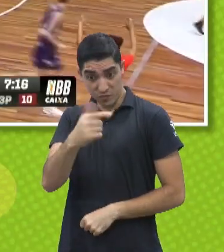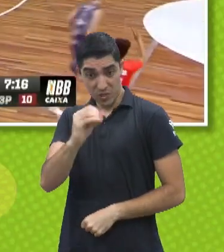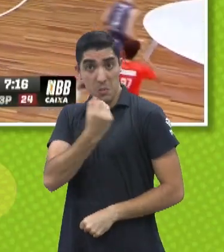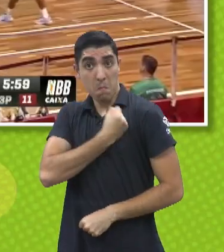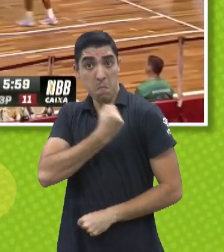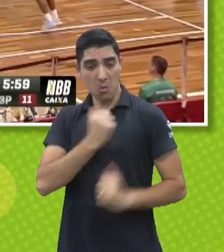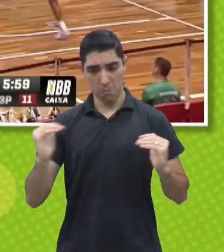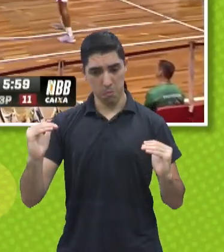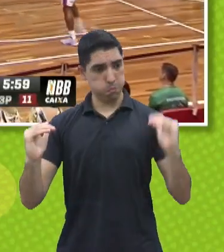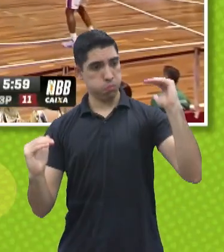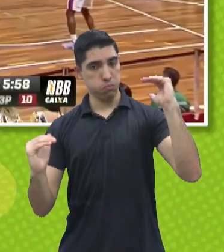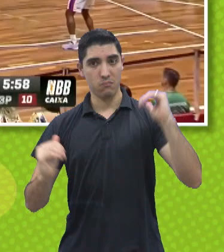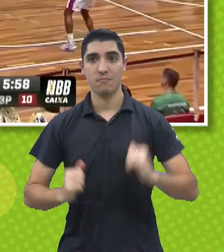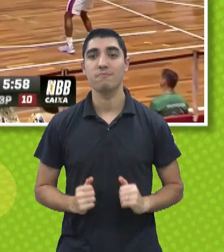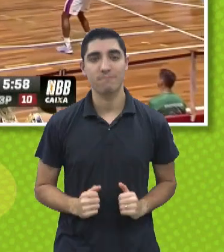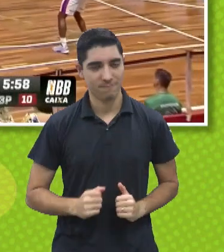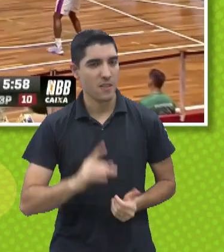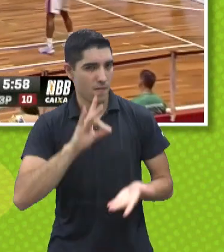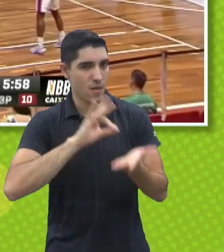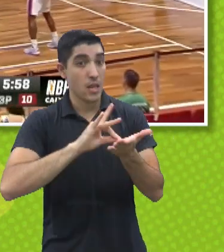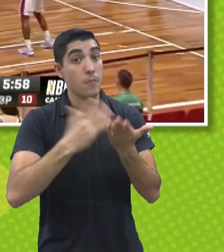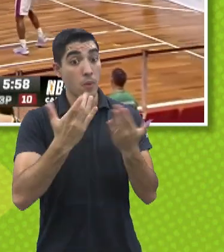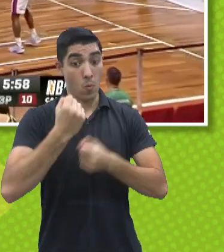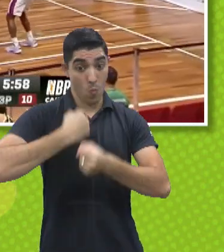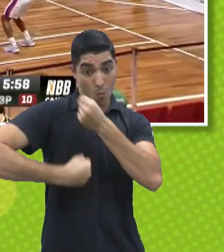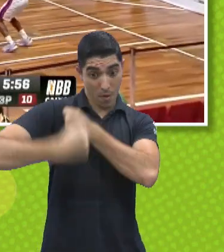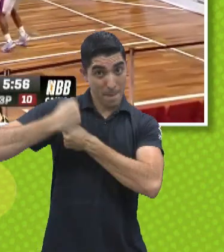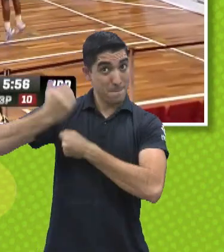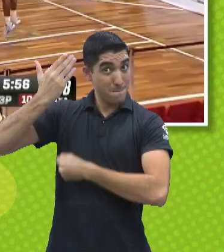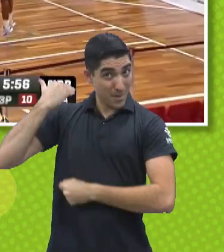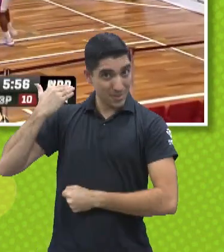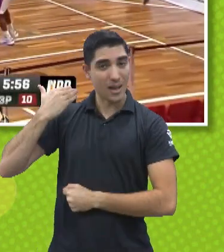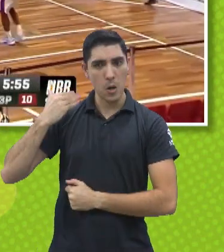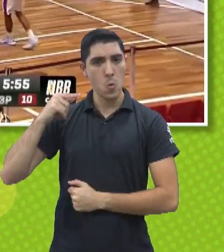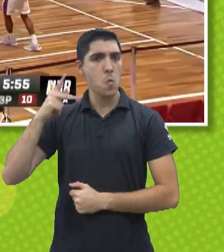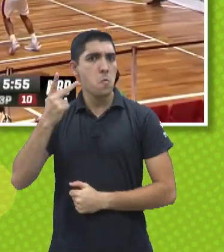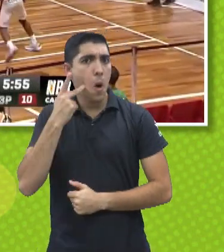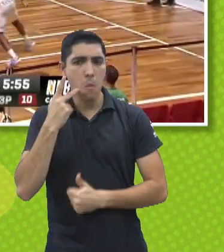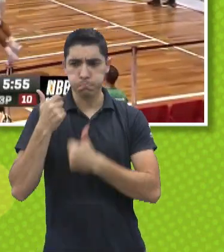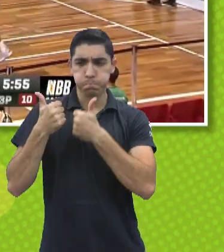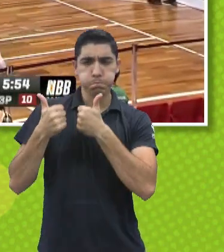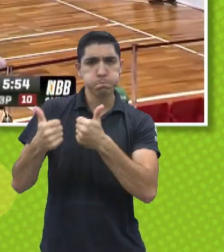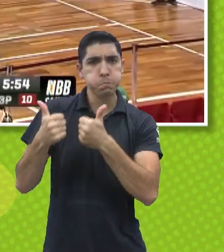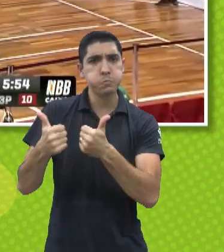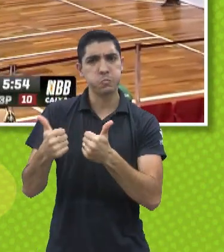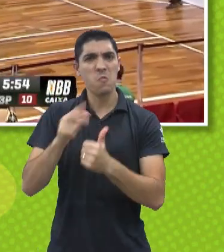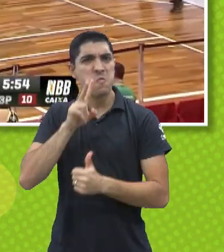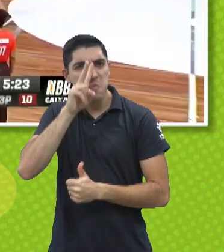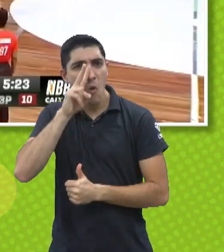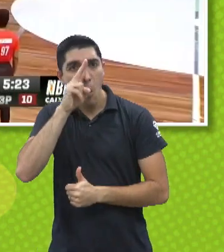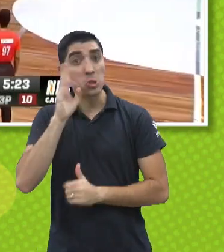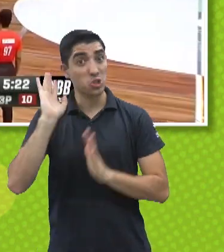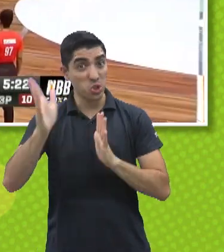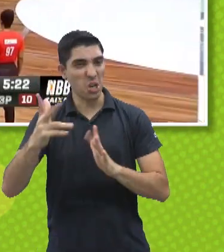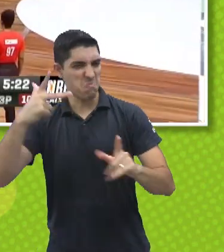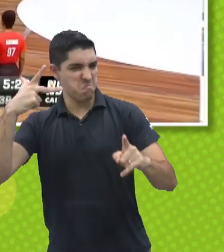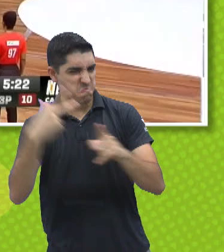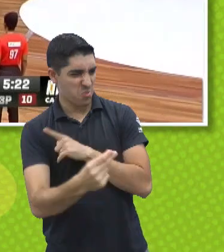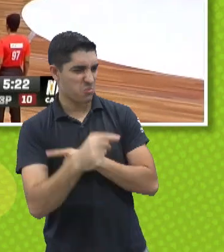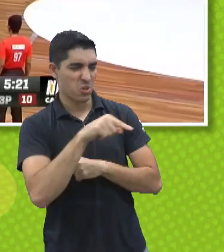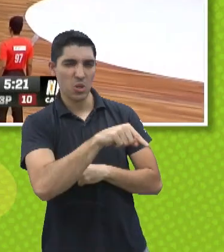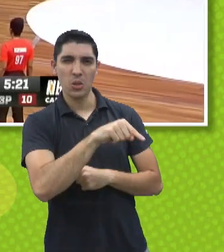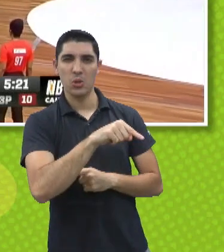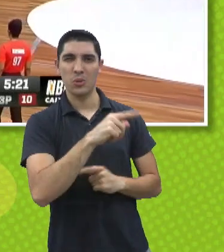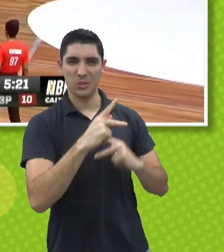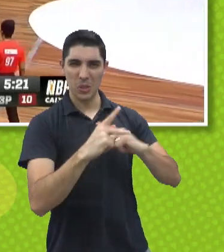gente relembrar que no ano passado o Fortaleza vivia um cenário totalmente diferente. Foi até o time que eliminou o São José do NBB. E o São José teve essa sequência de